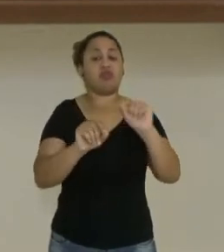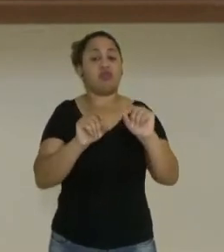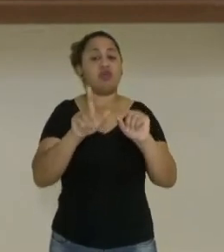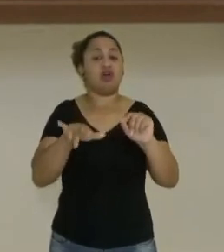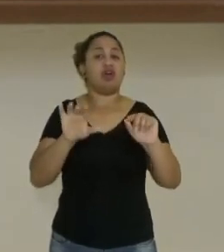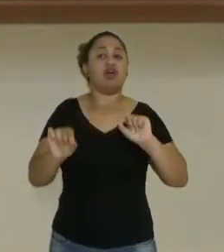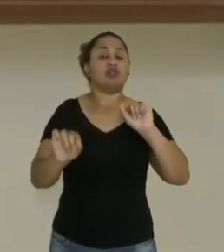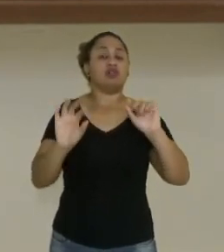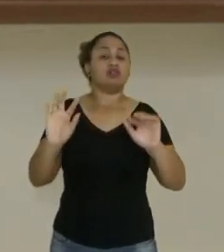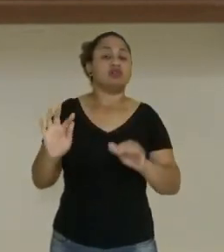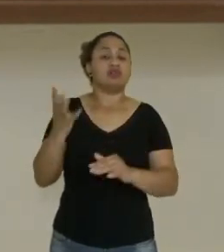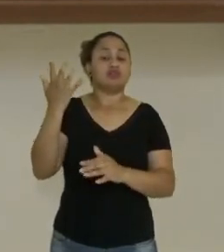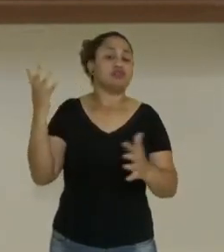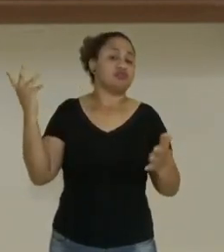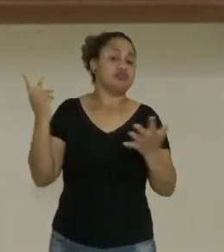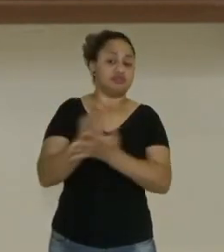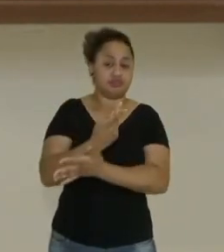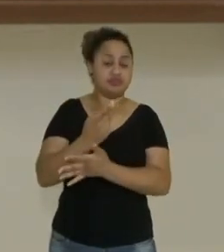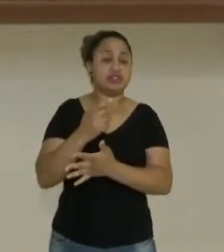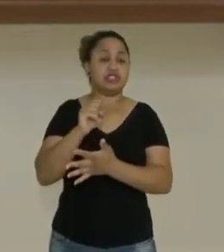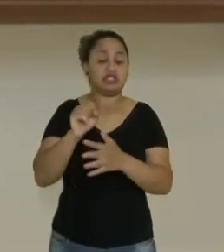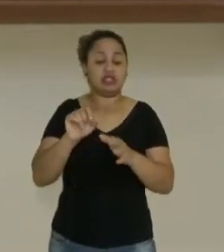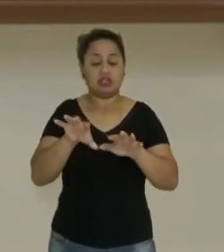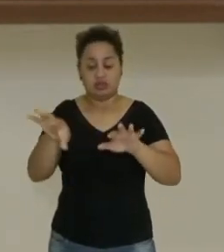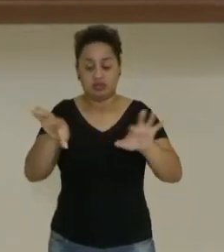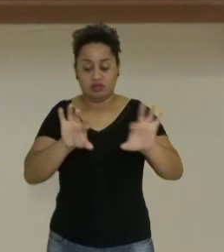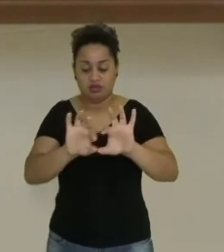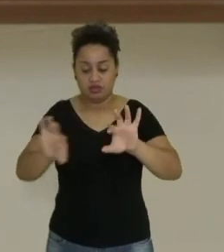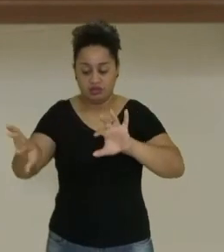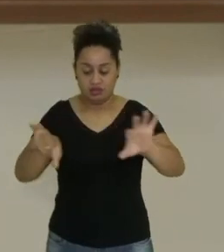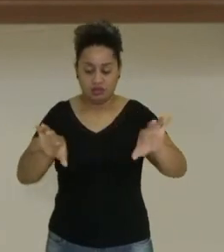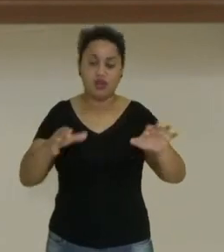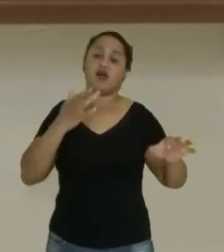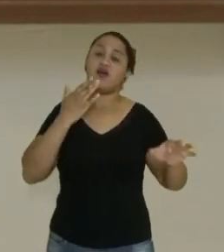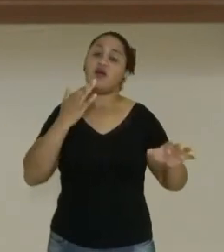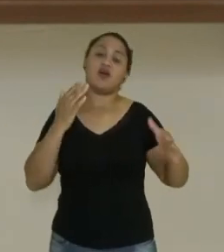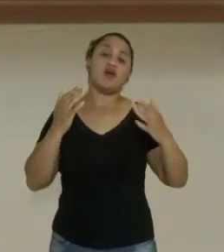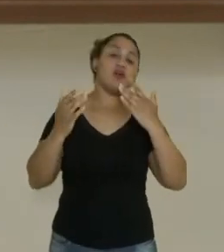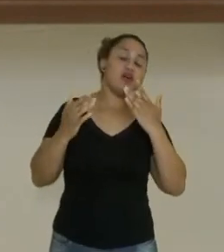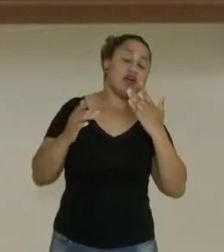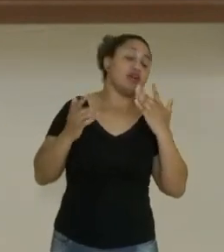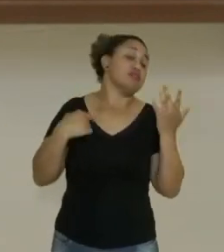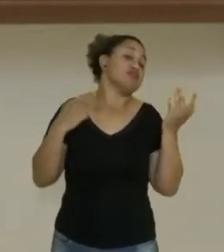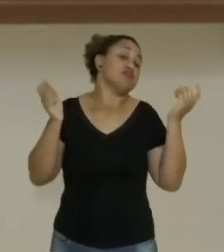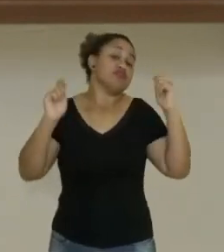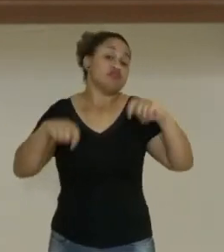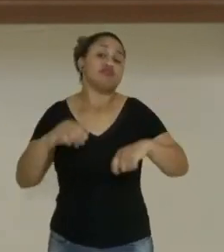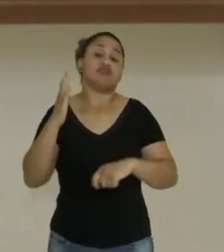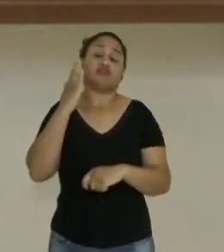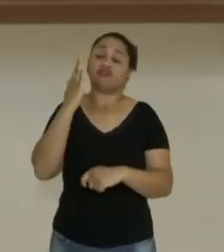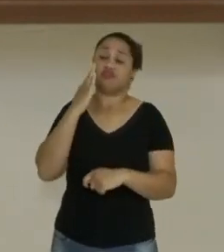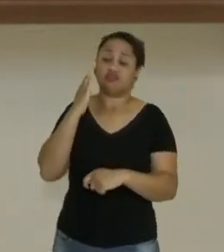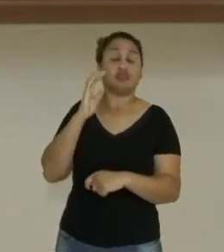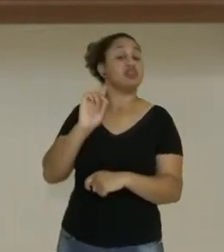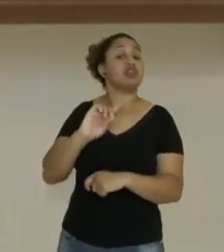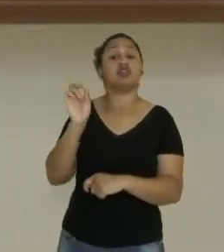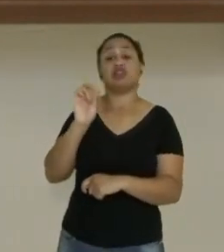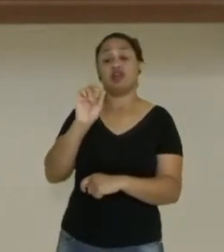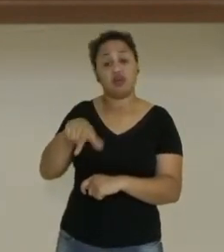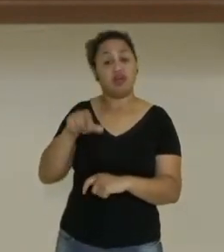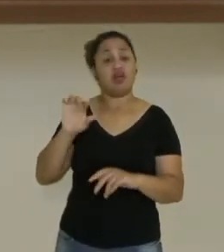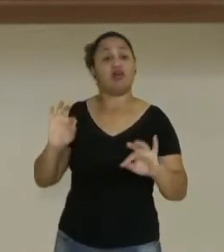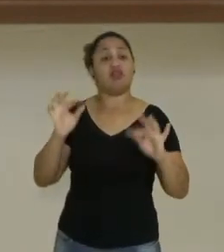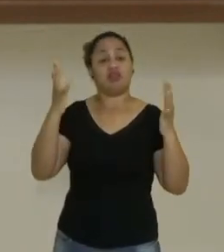um fenômeno aleatório. Se elas estão separadas com as cores, ele é previsível, não é um fenômeno aleatório.